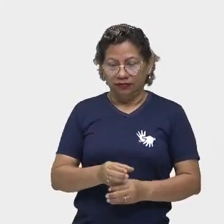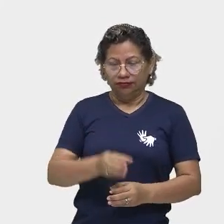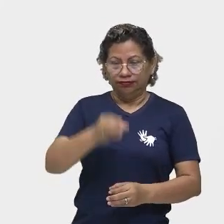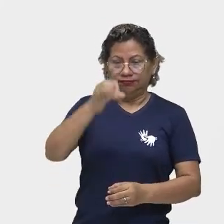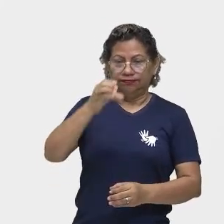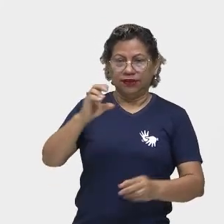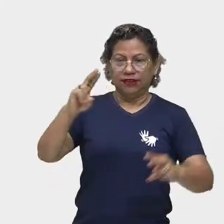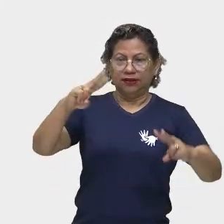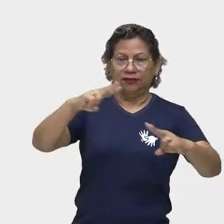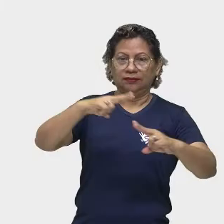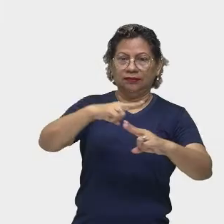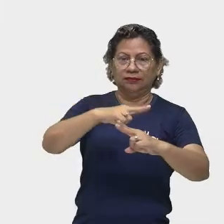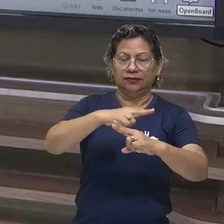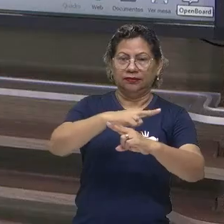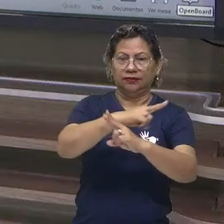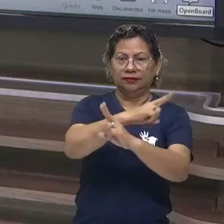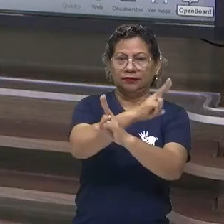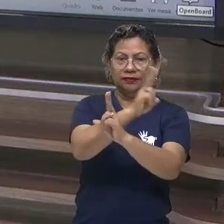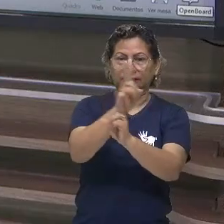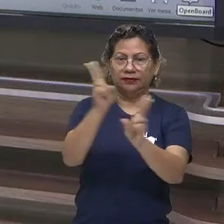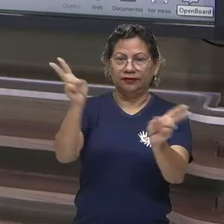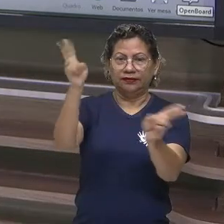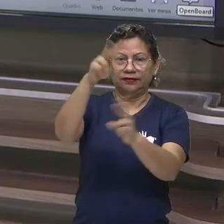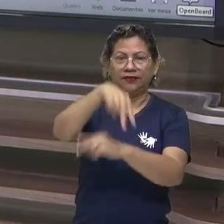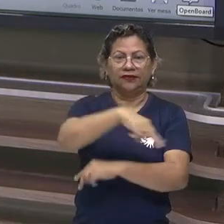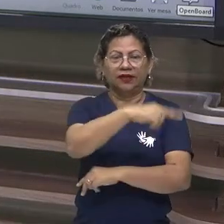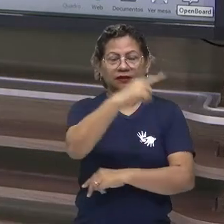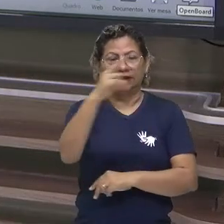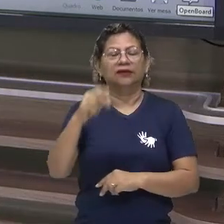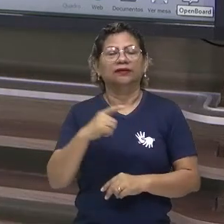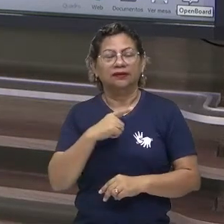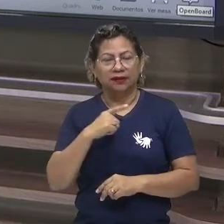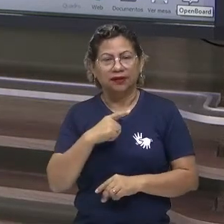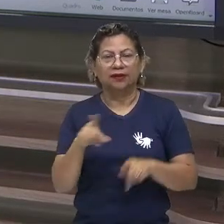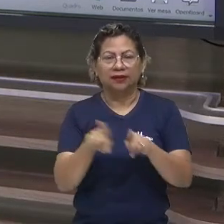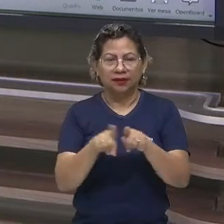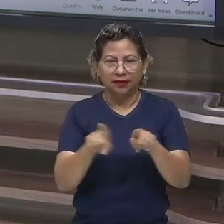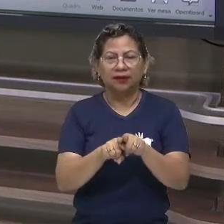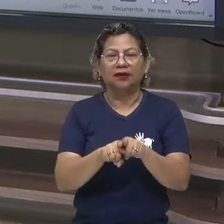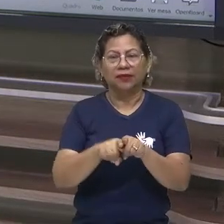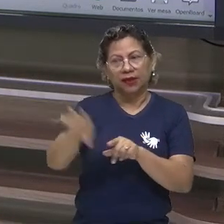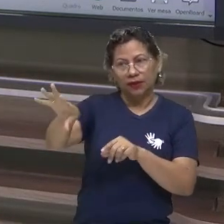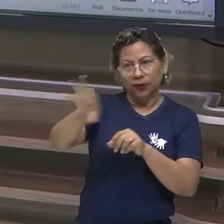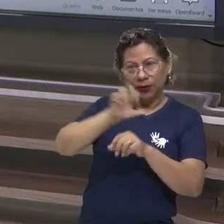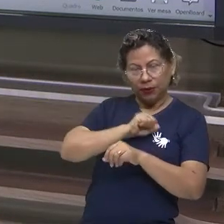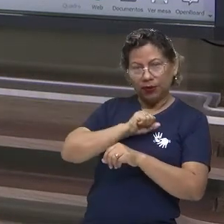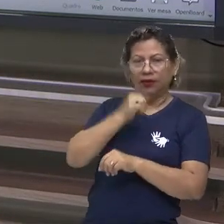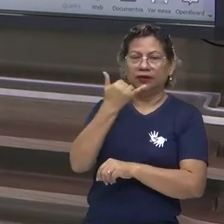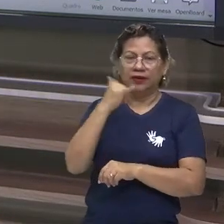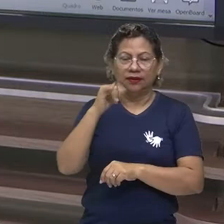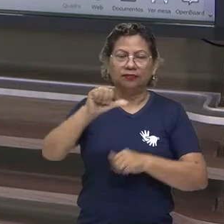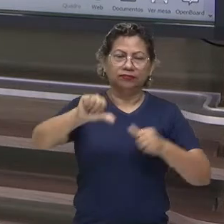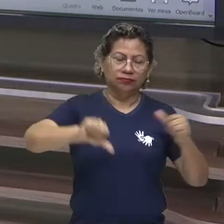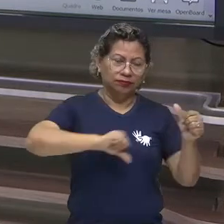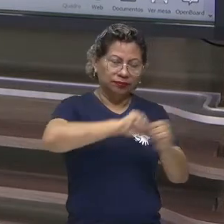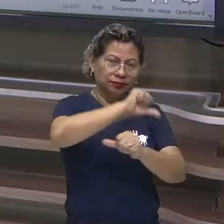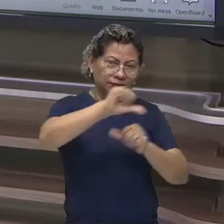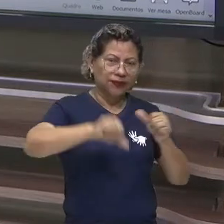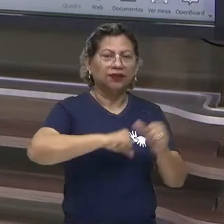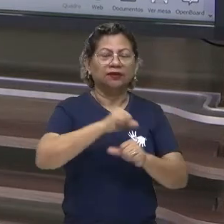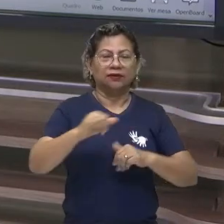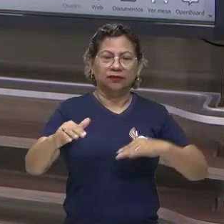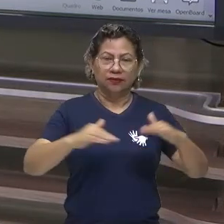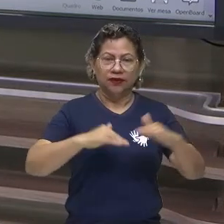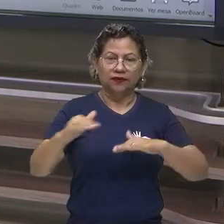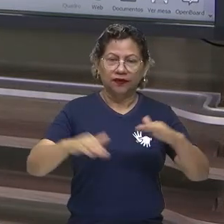na imagem, né? Então o vento vai ser uma fonte de energia, onde vai transformar essa energia do movimento